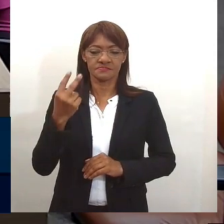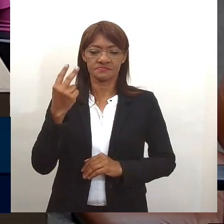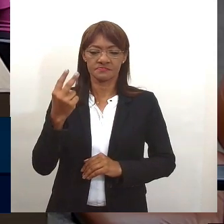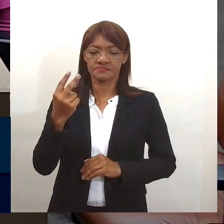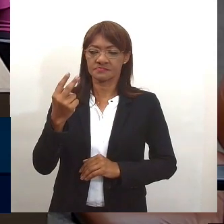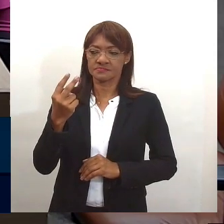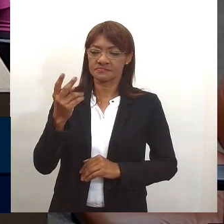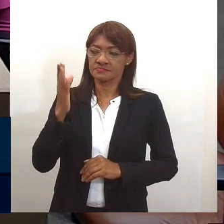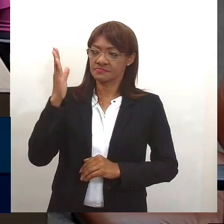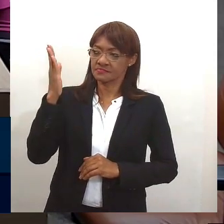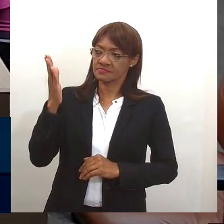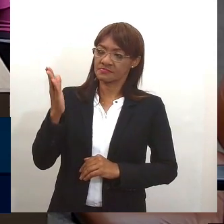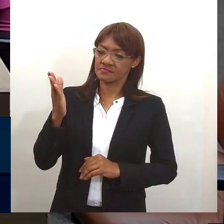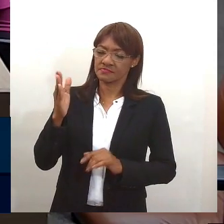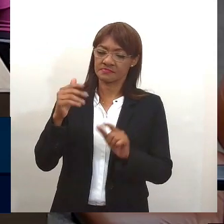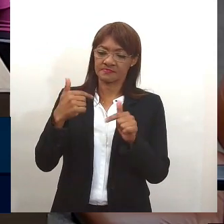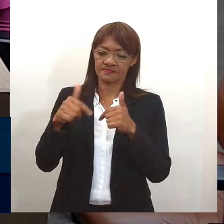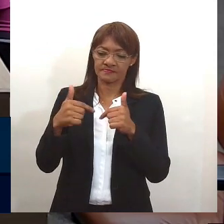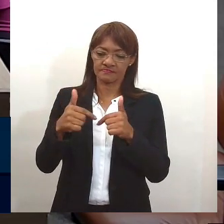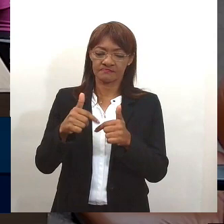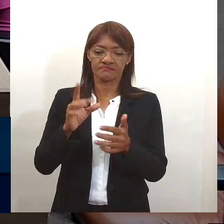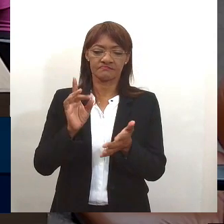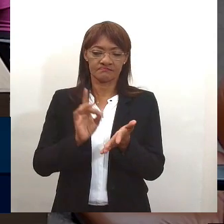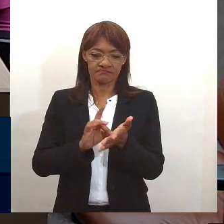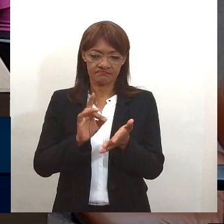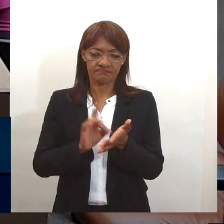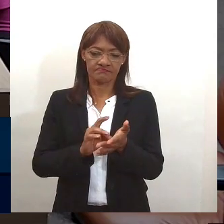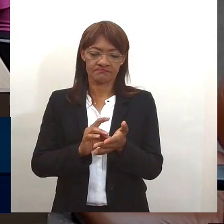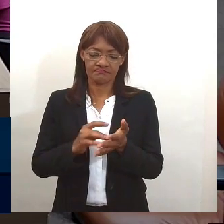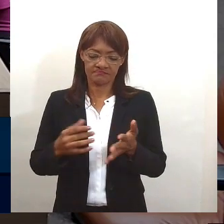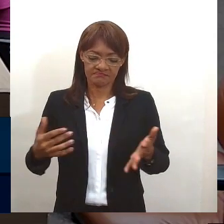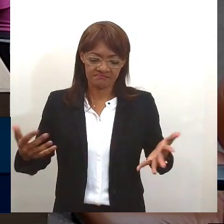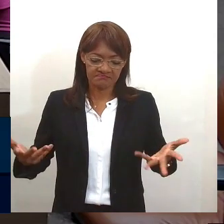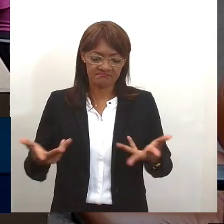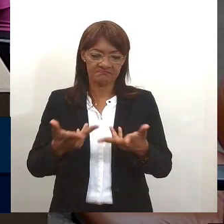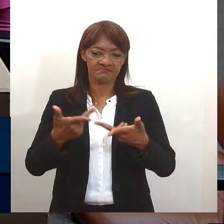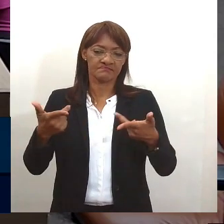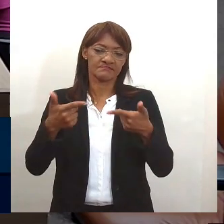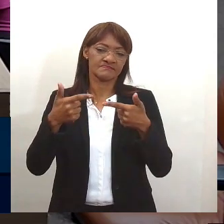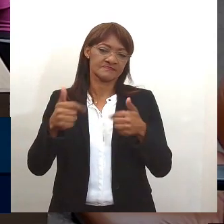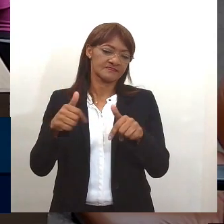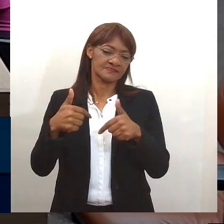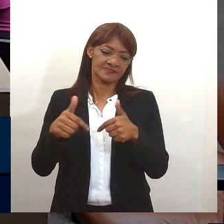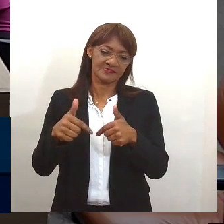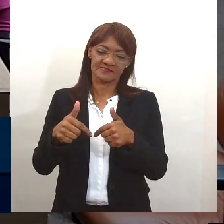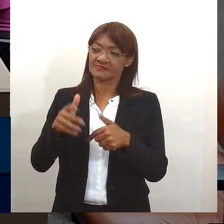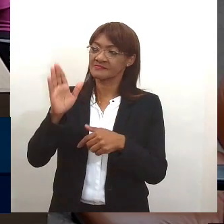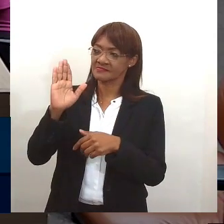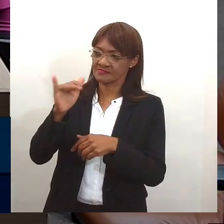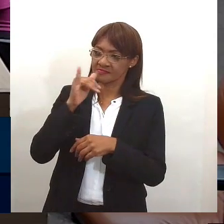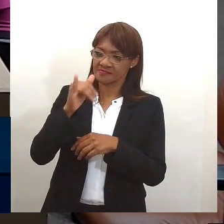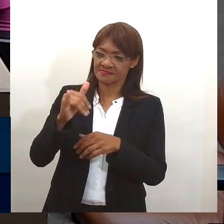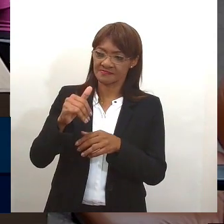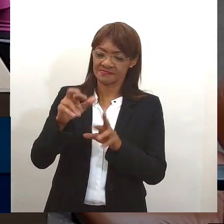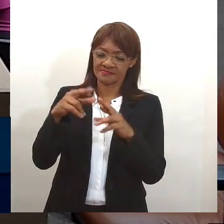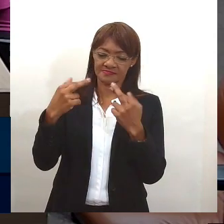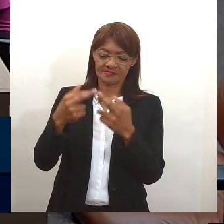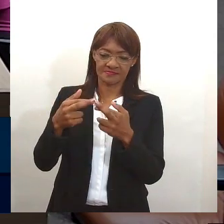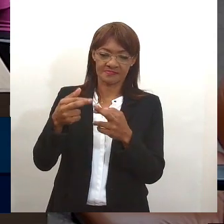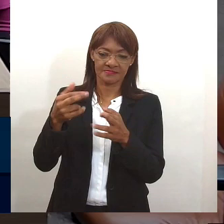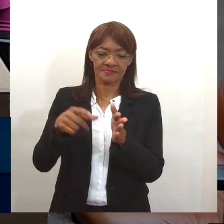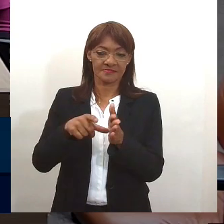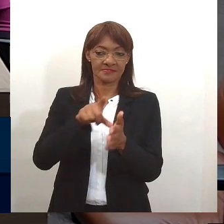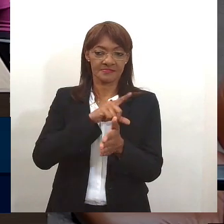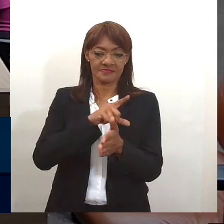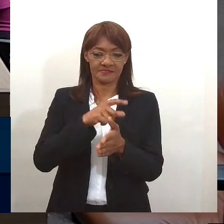realmente tem feito um trabalho exemplar. Já disse isso na reunião passada, à frente da secretaria. Tá? De